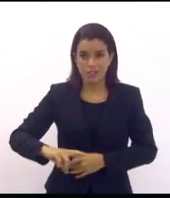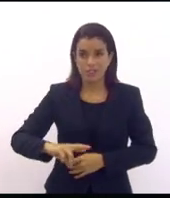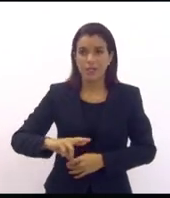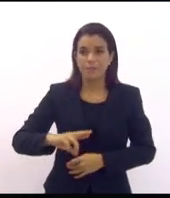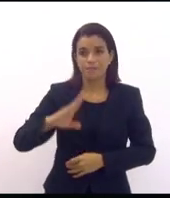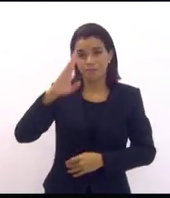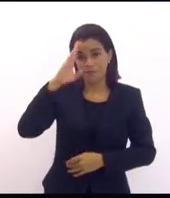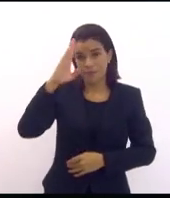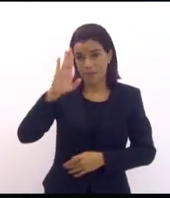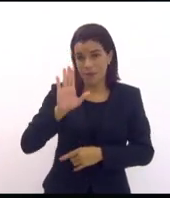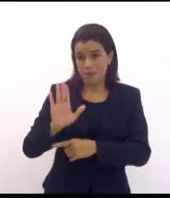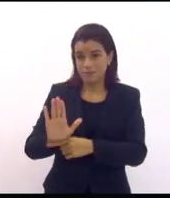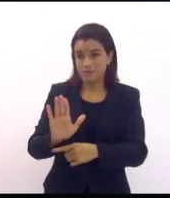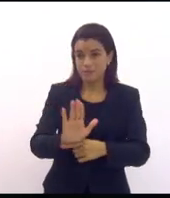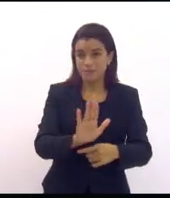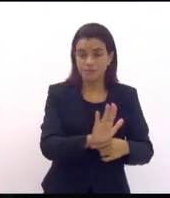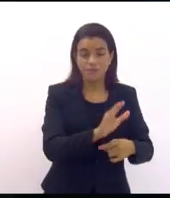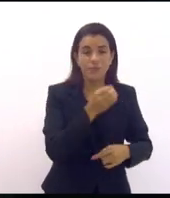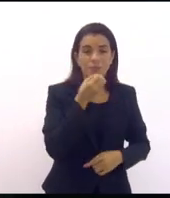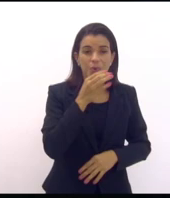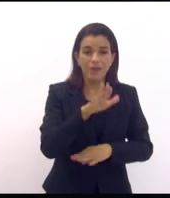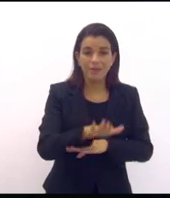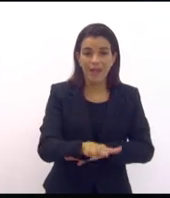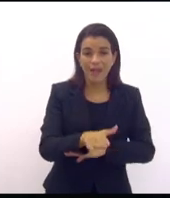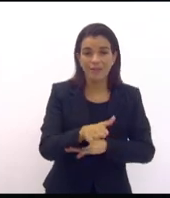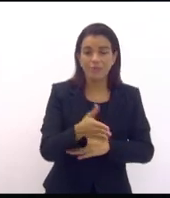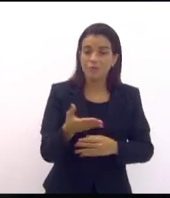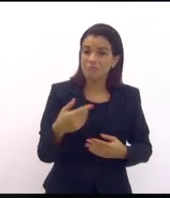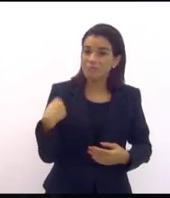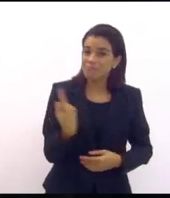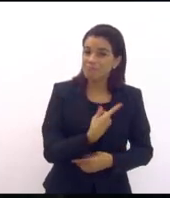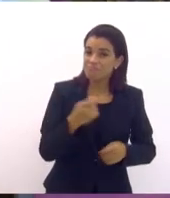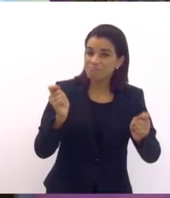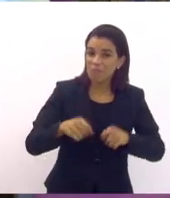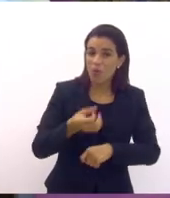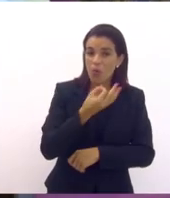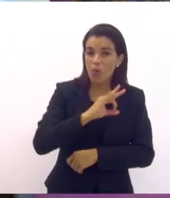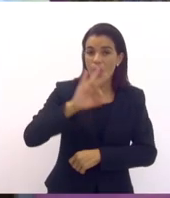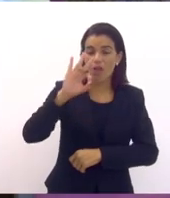principalmente ajudar tá bom boa tarde a todos que tenhamos bom